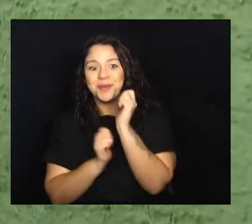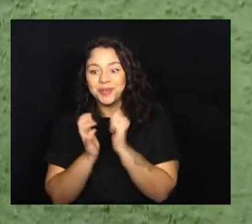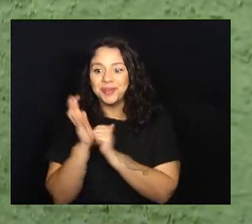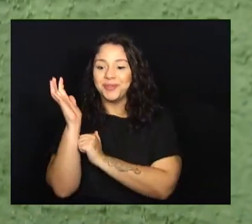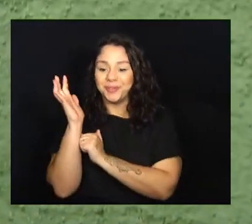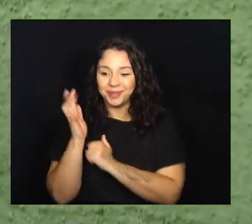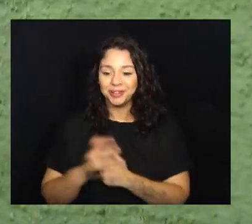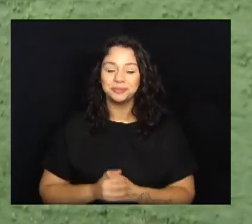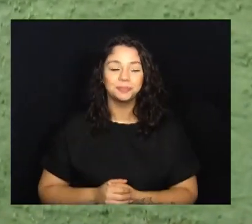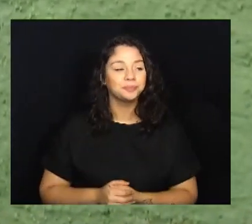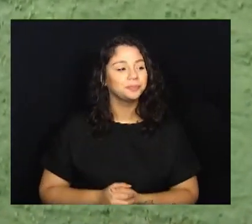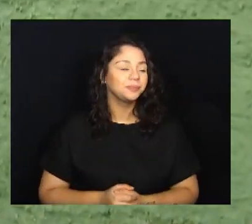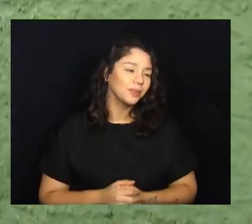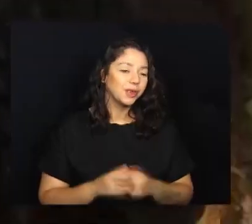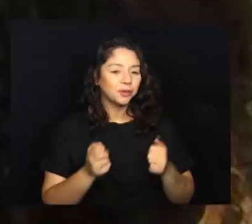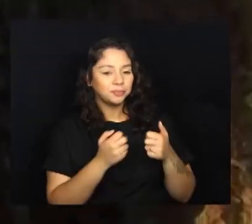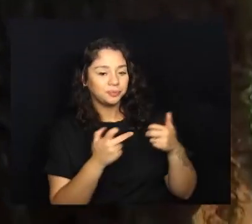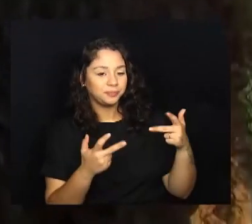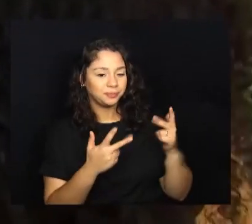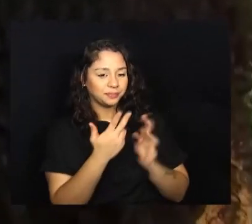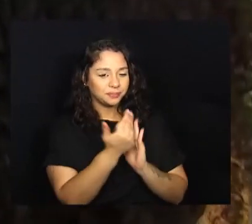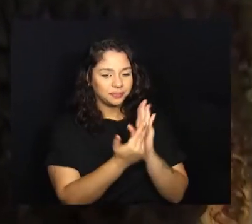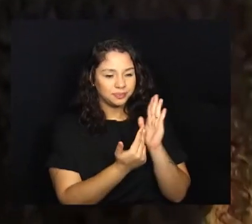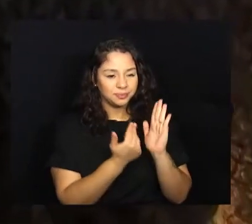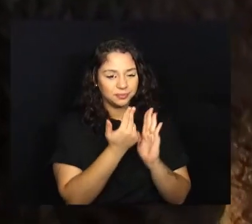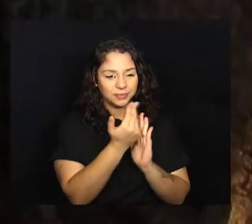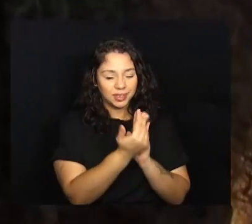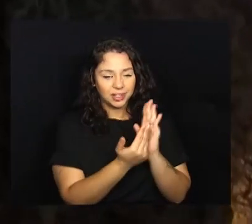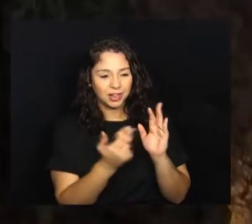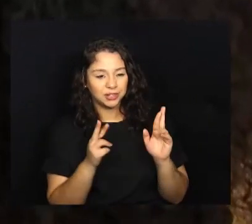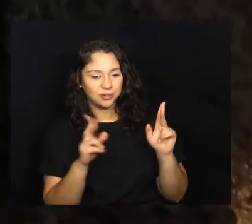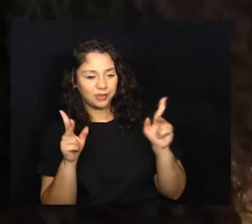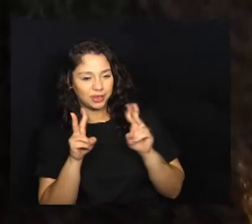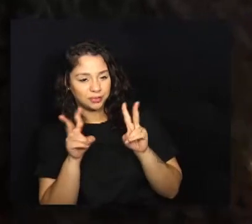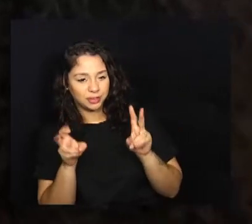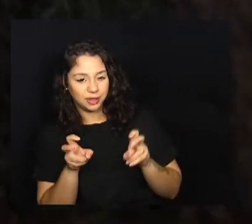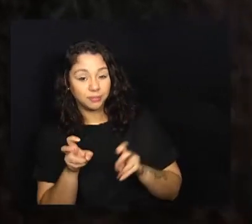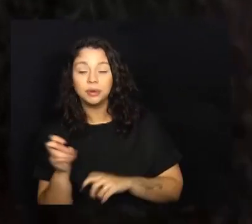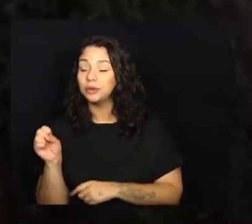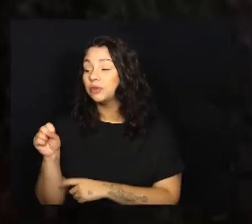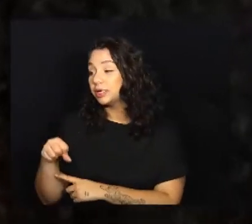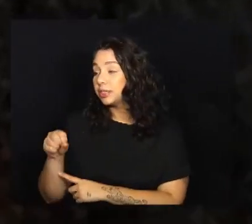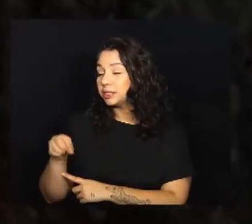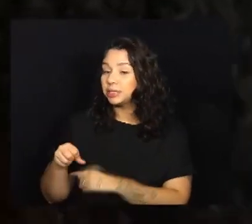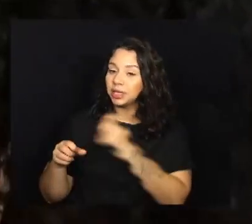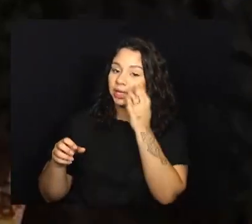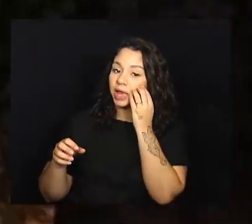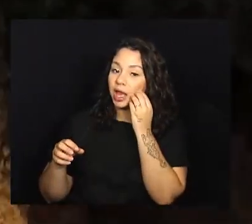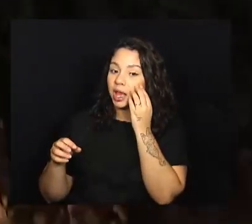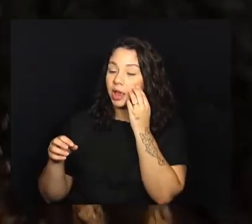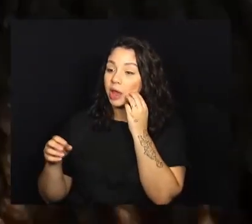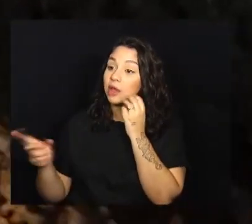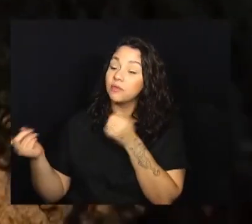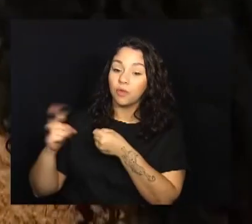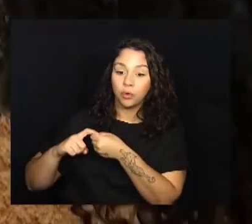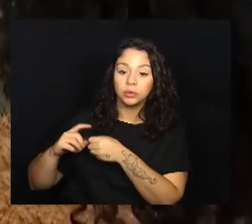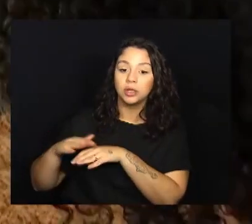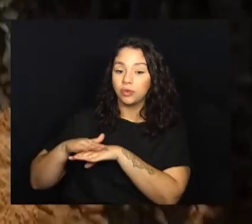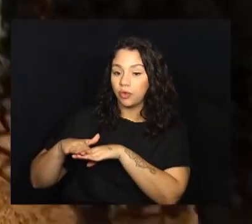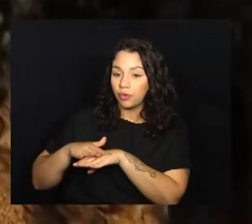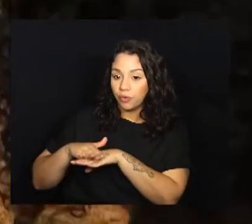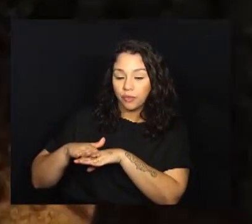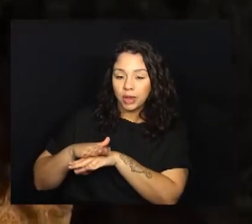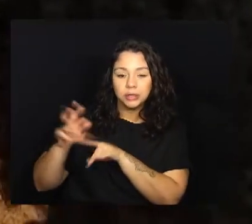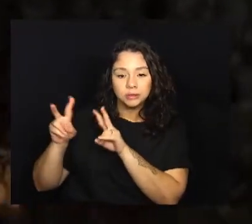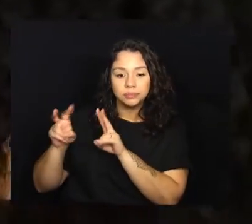hora ou outra sempre sai um desenho ali meio pouco fora da temática, né? Sim, sim. Aí a gente volta, né, conversa, né,